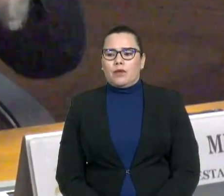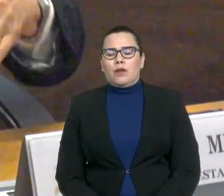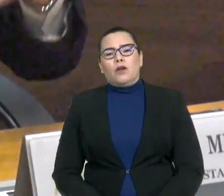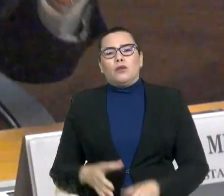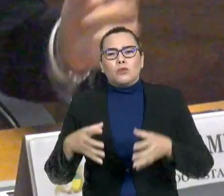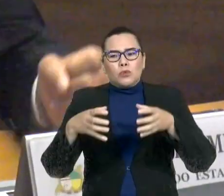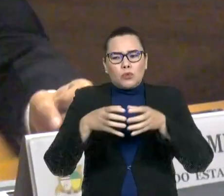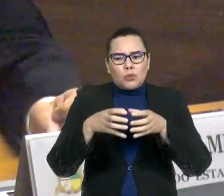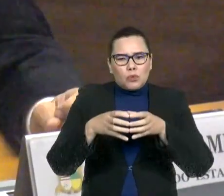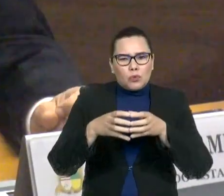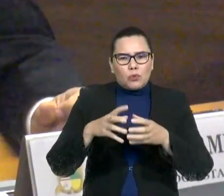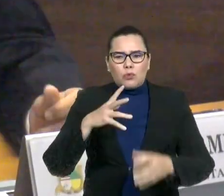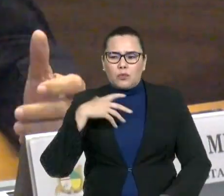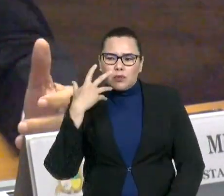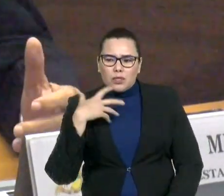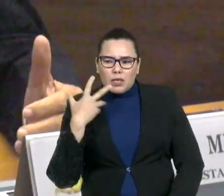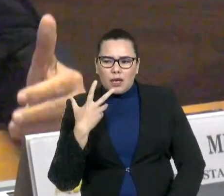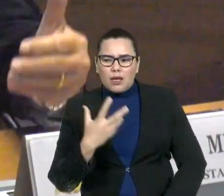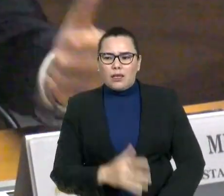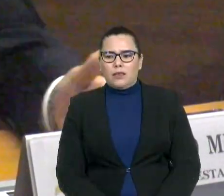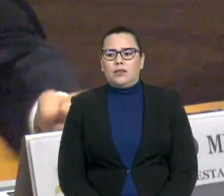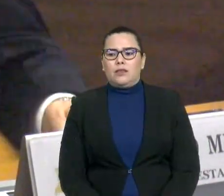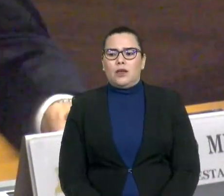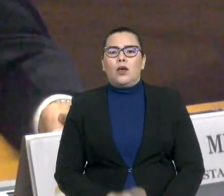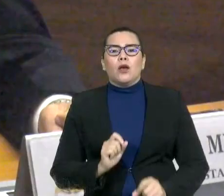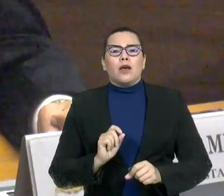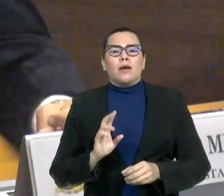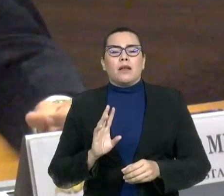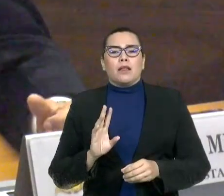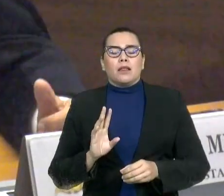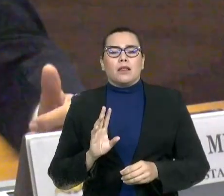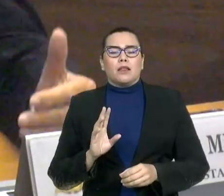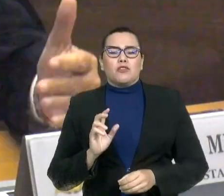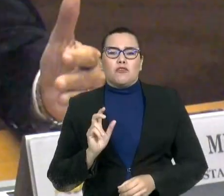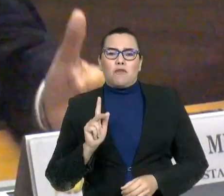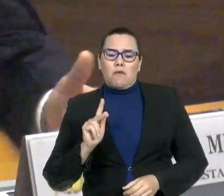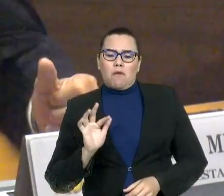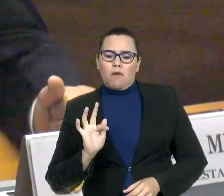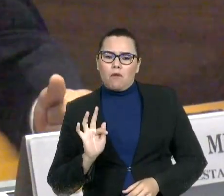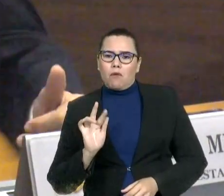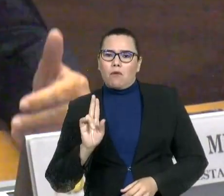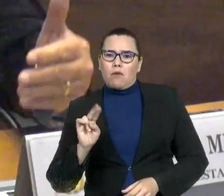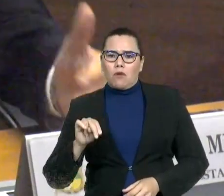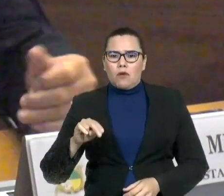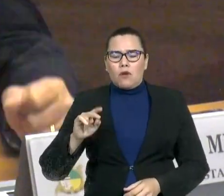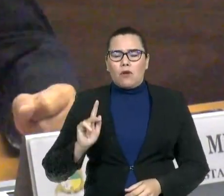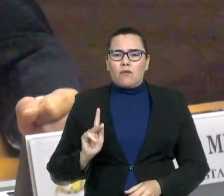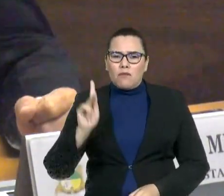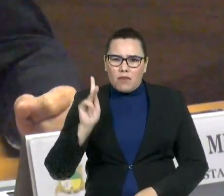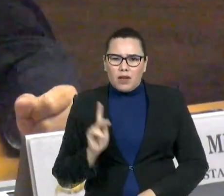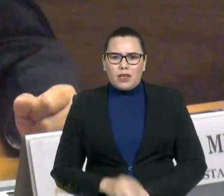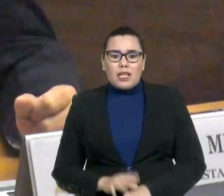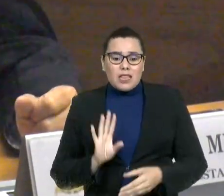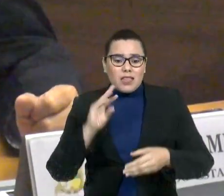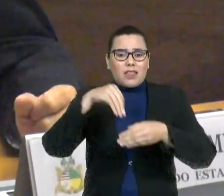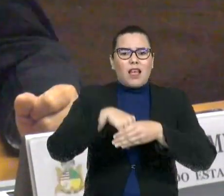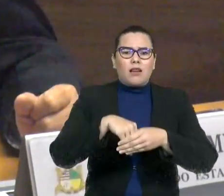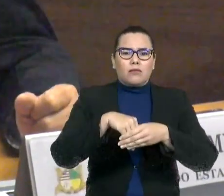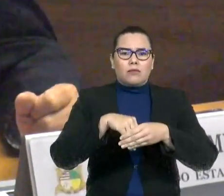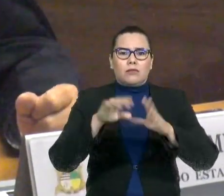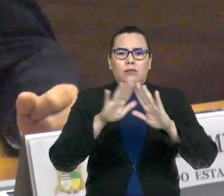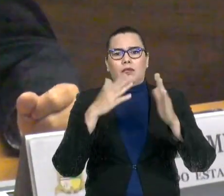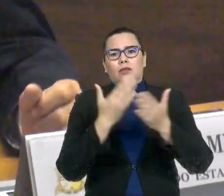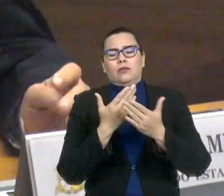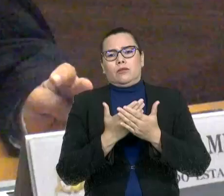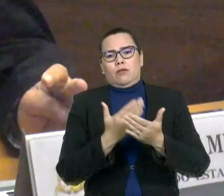ou conjuntos musicais, levem isso para dentro das escolas, principalmente na primeira idade e na adolescência. Então,